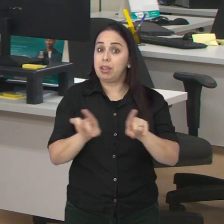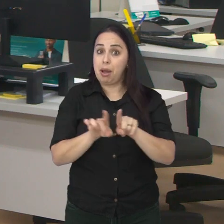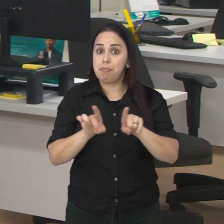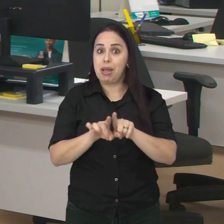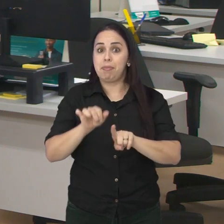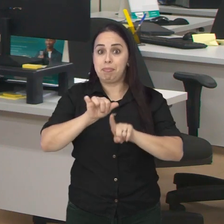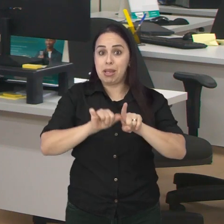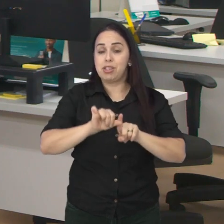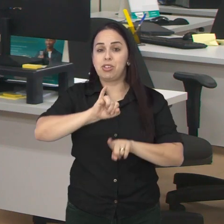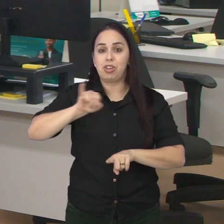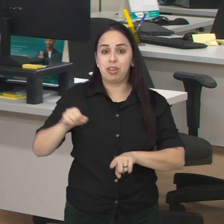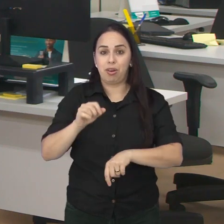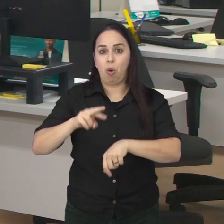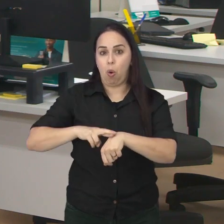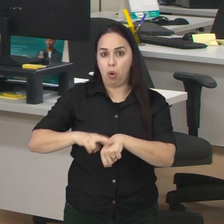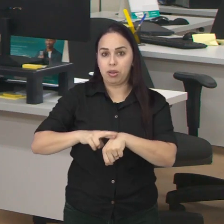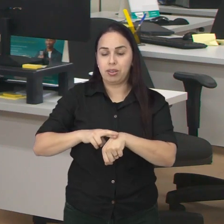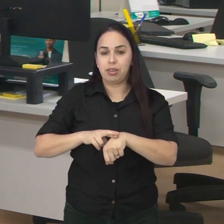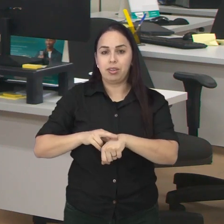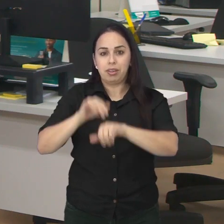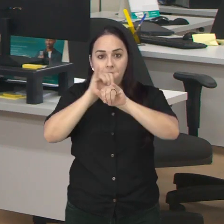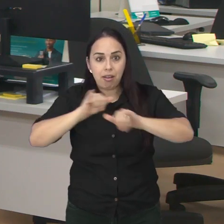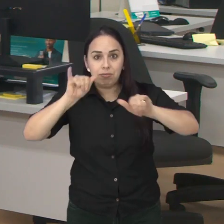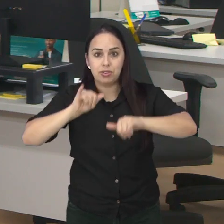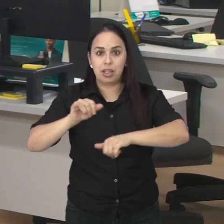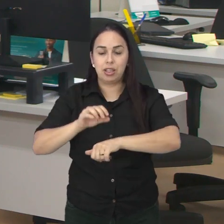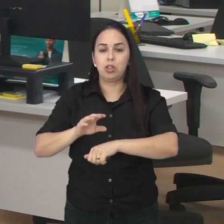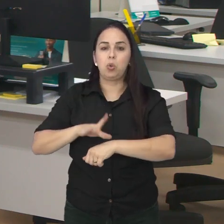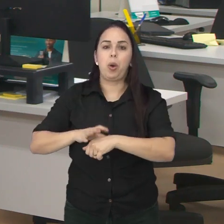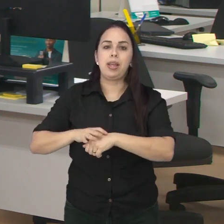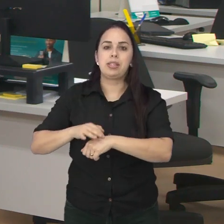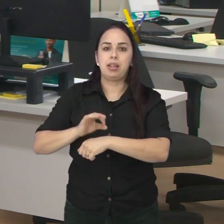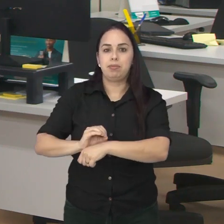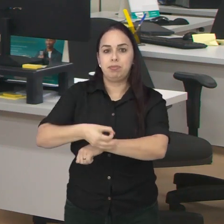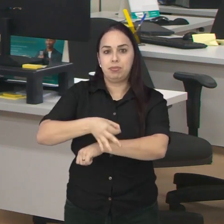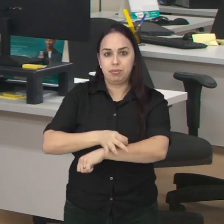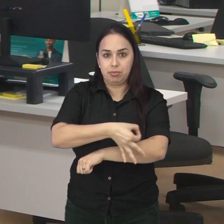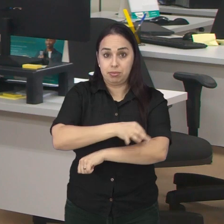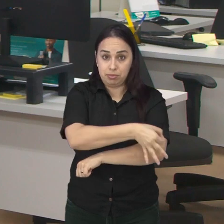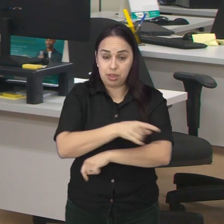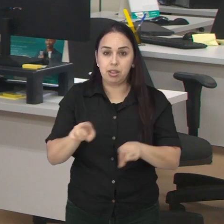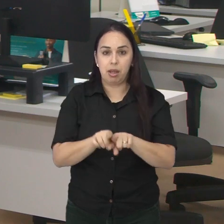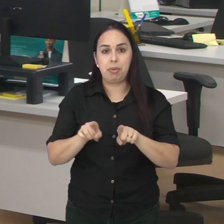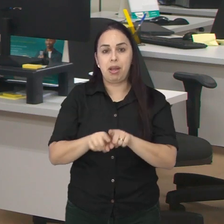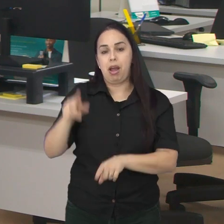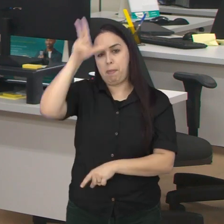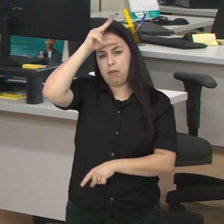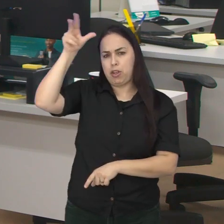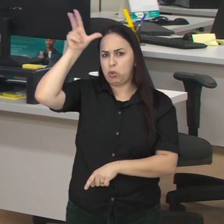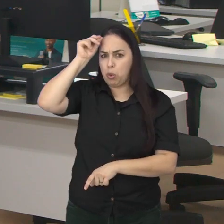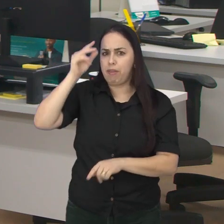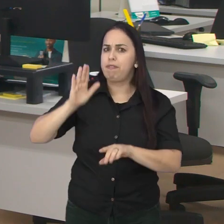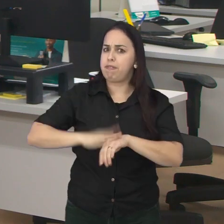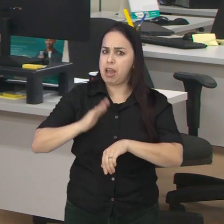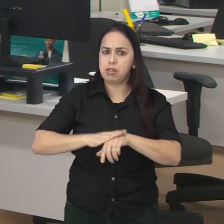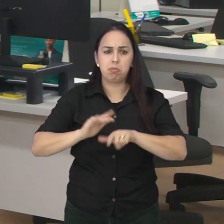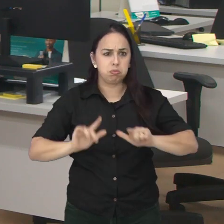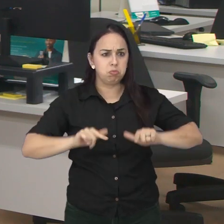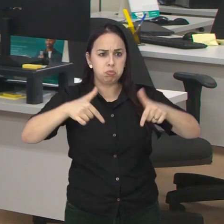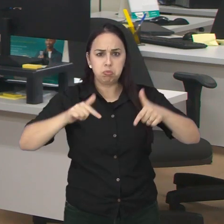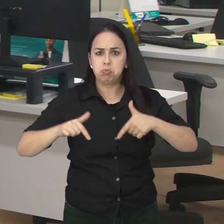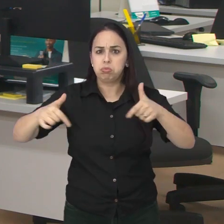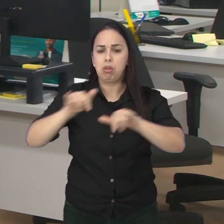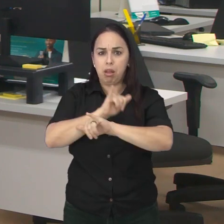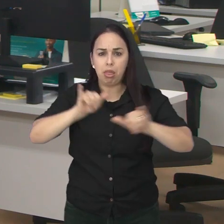também é realizada a campanha Janeiro Roxo, que alerta sobre a hanseníase. Aqui em São José, ao longo deste mês, a Prefeitura realizou uma série de ações